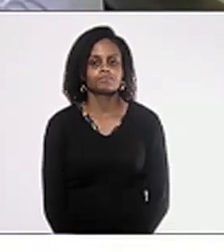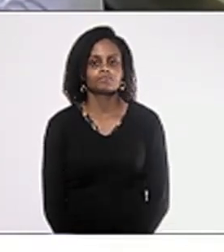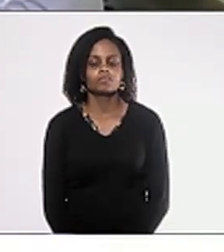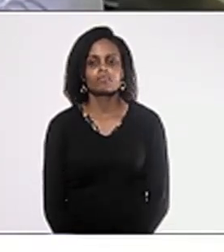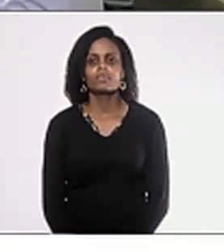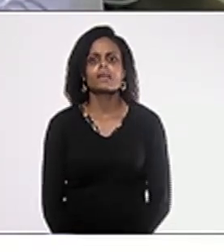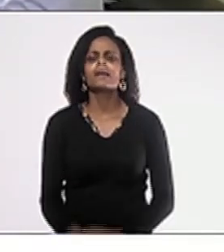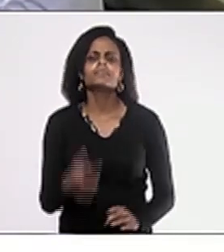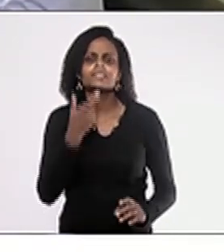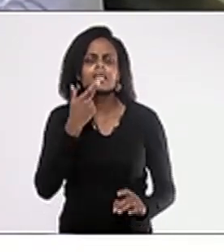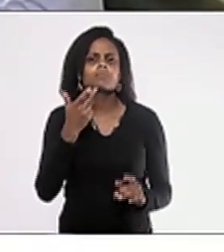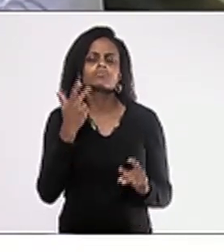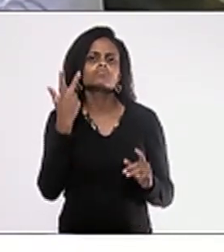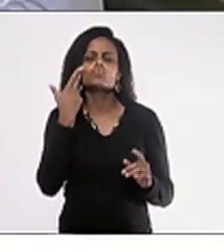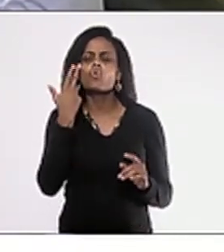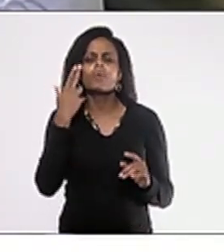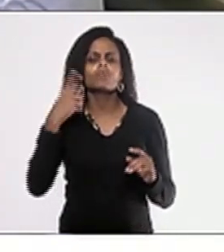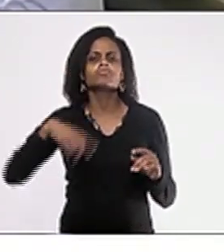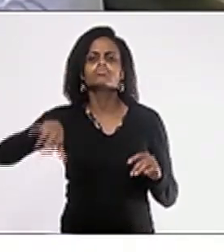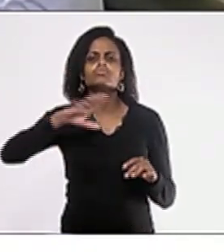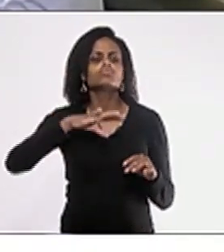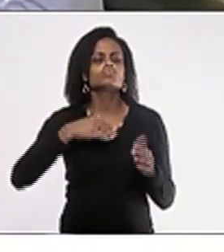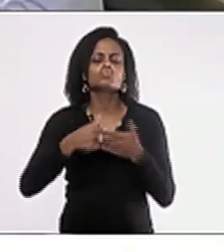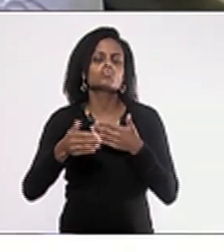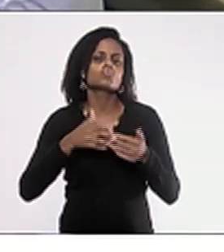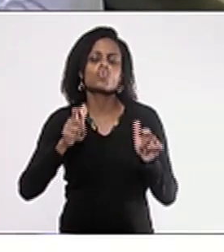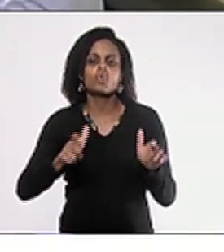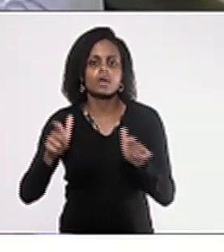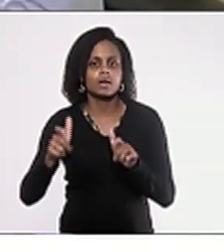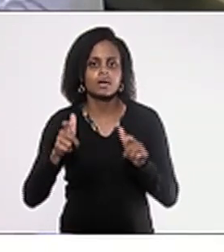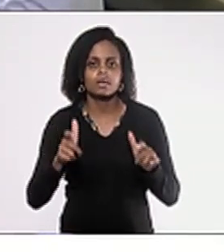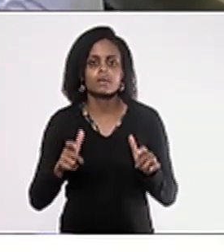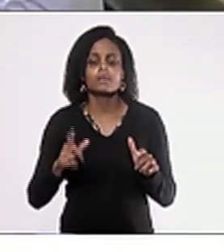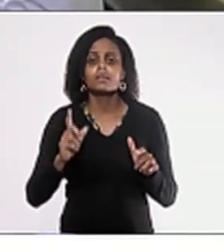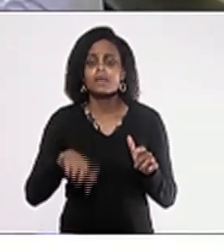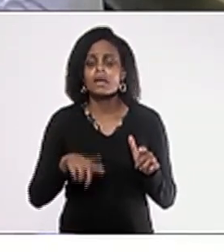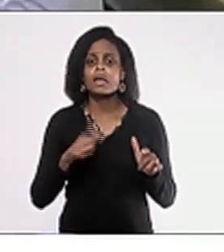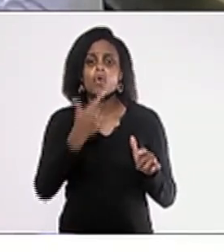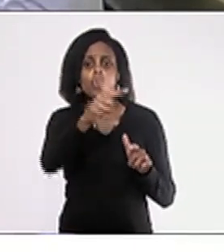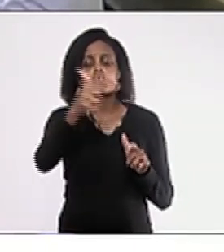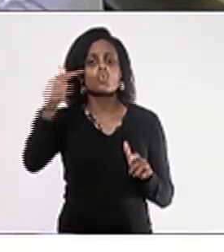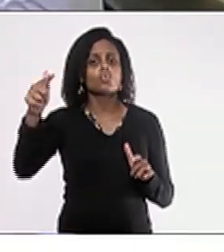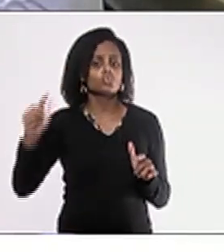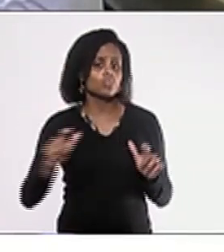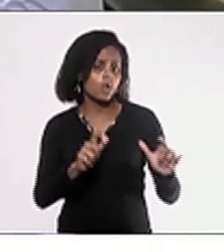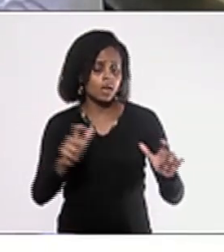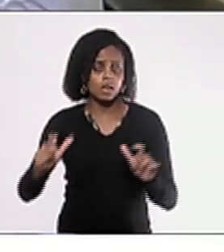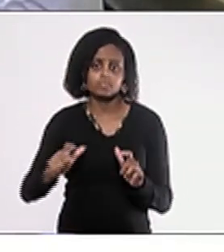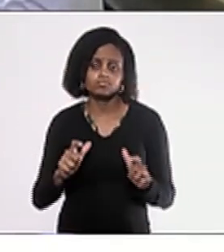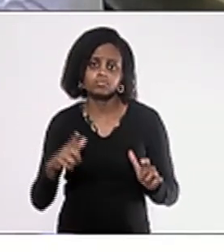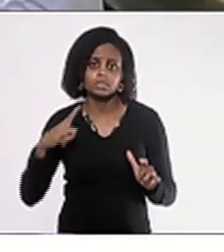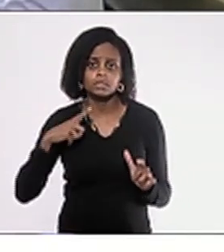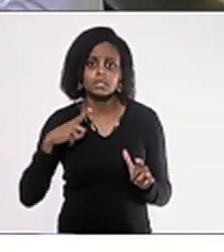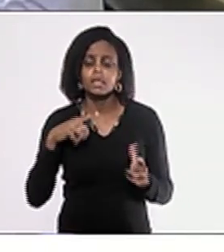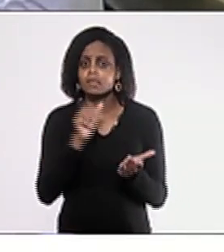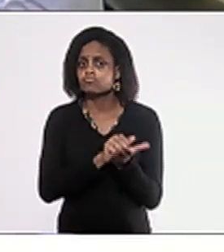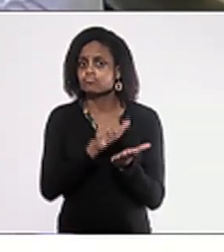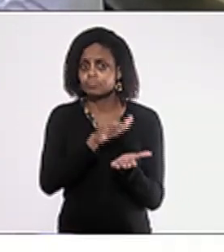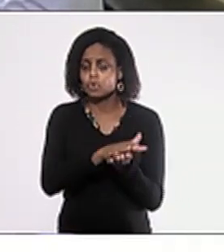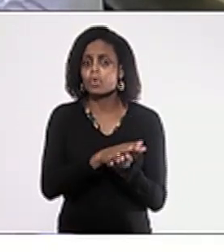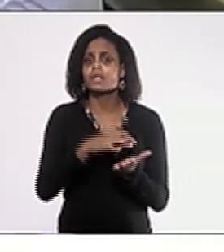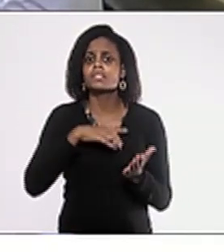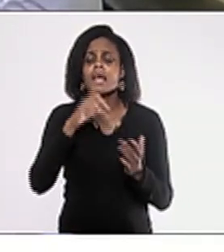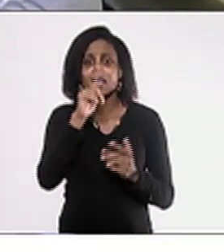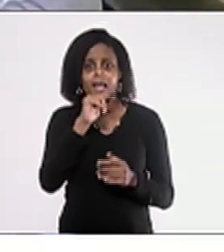figure genericamente, que não seja da área da concessão, mas outras que a cobrança de água e